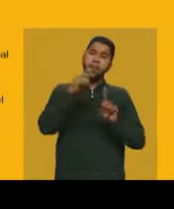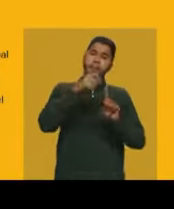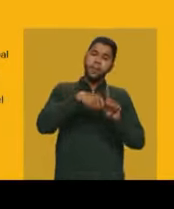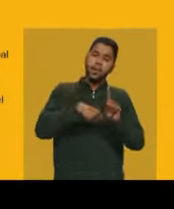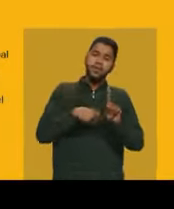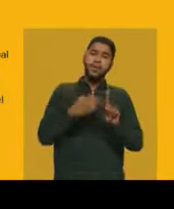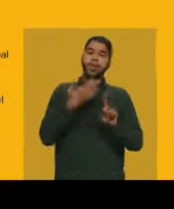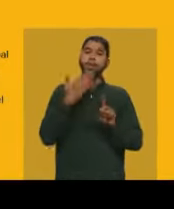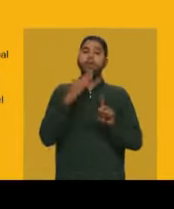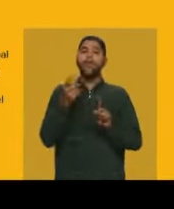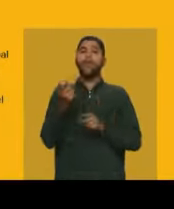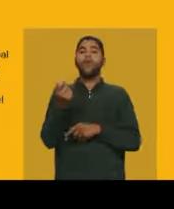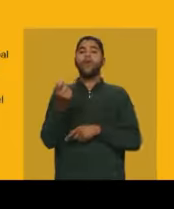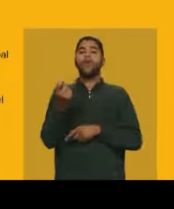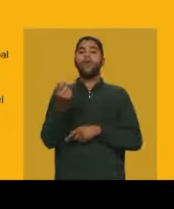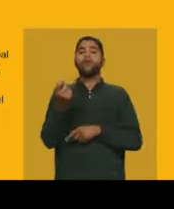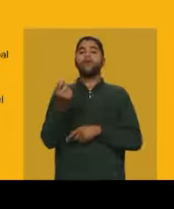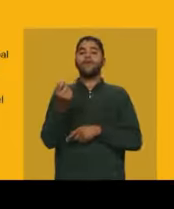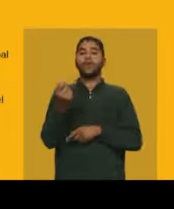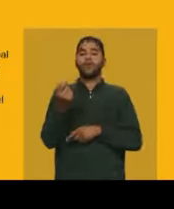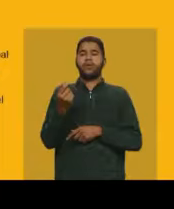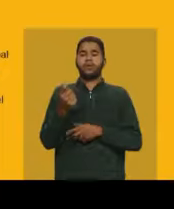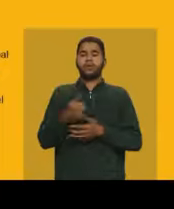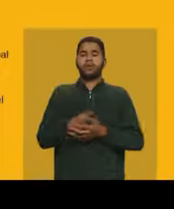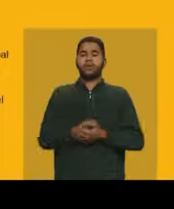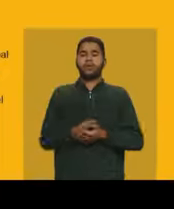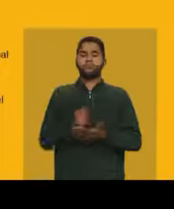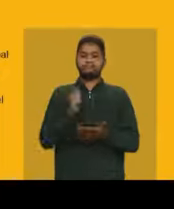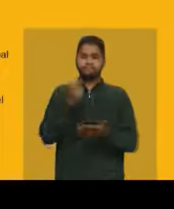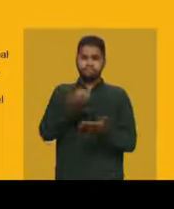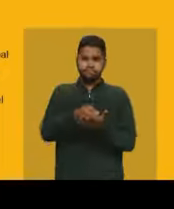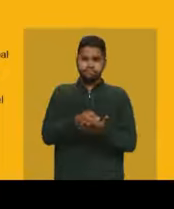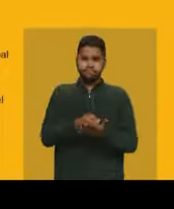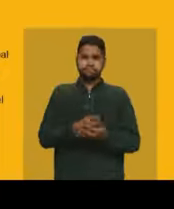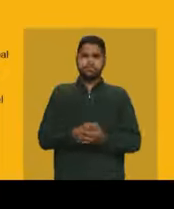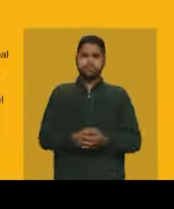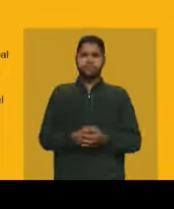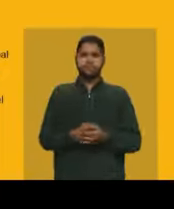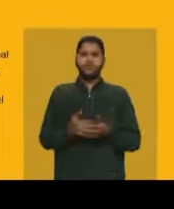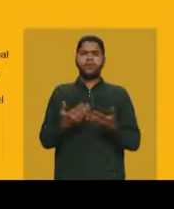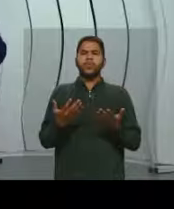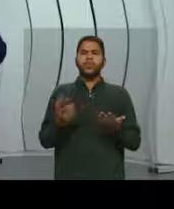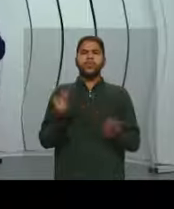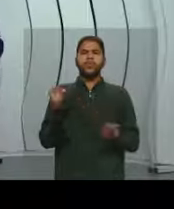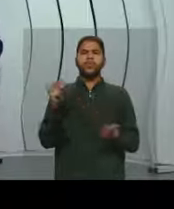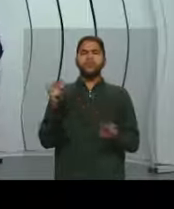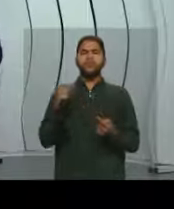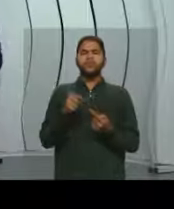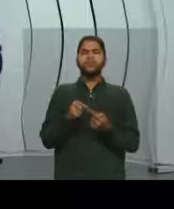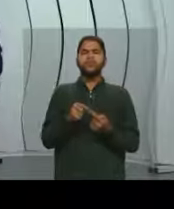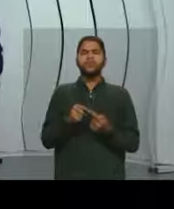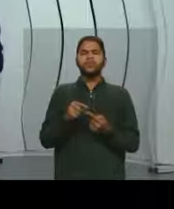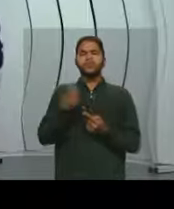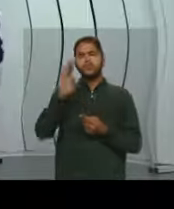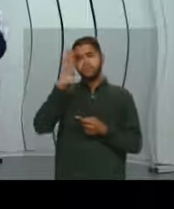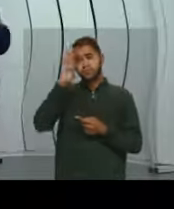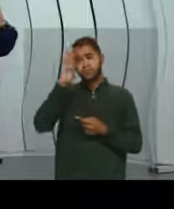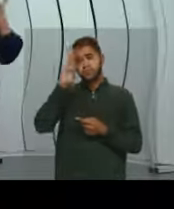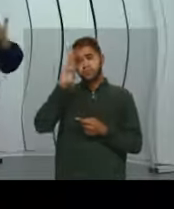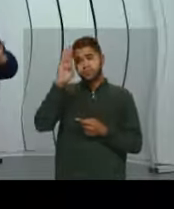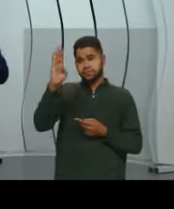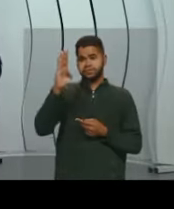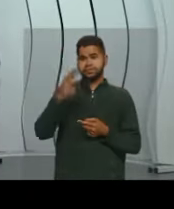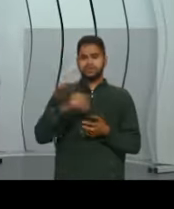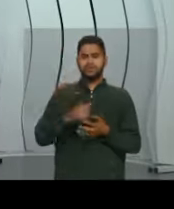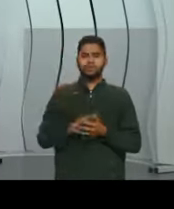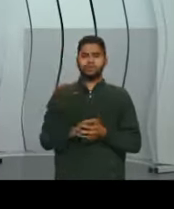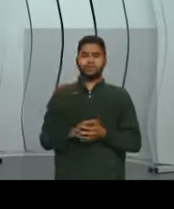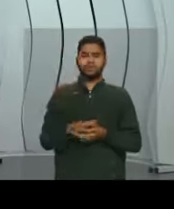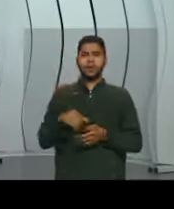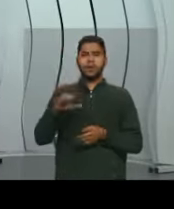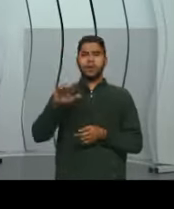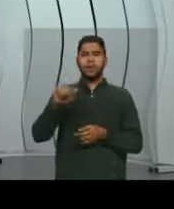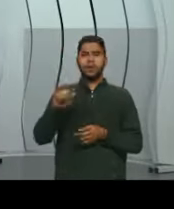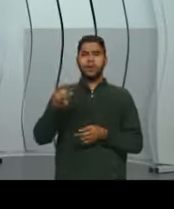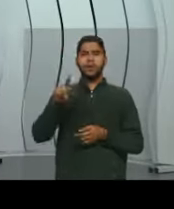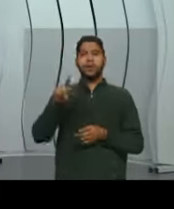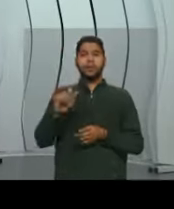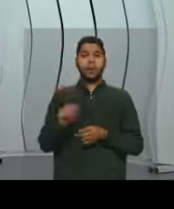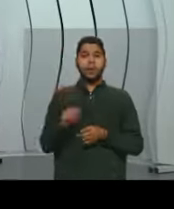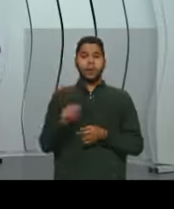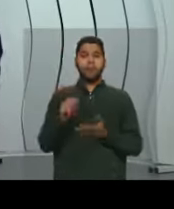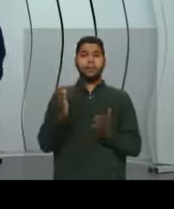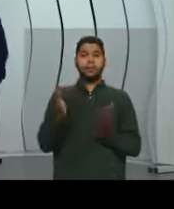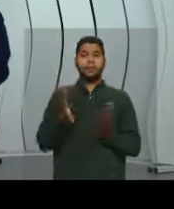quanto custa aquela revista. Então, qual é o objetivo maior dessa capa de revista?